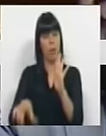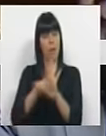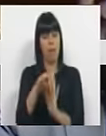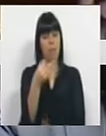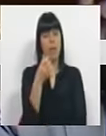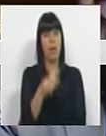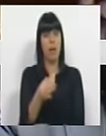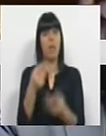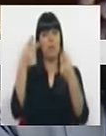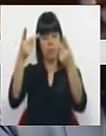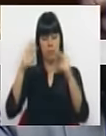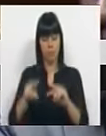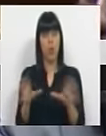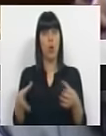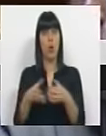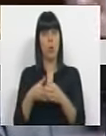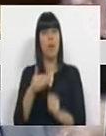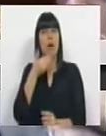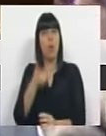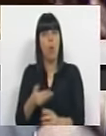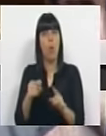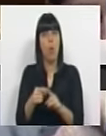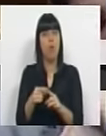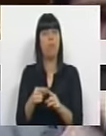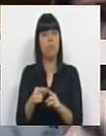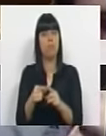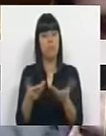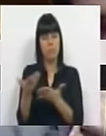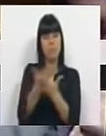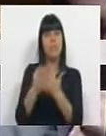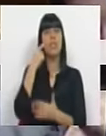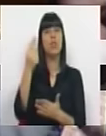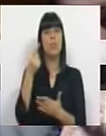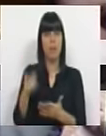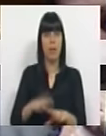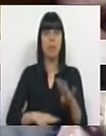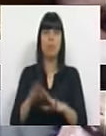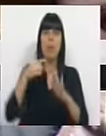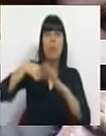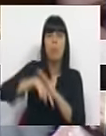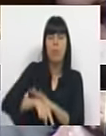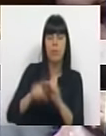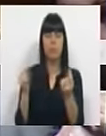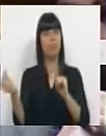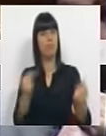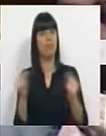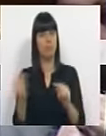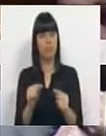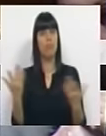de lei do PCP possa baixar à comissão competente, de modo a que em 7 especialidades se proceda ao aprofundamento da